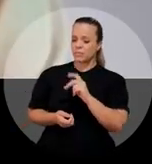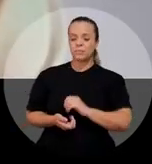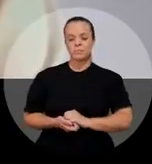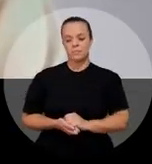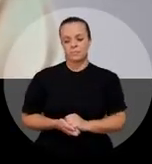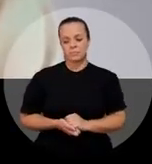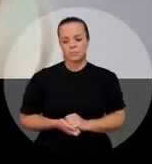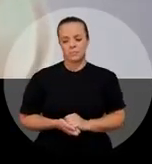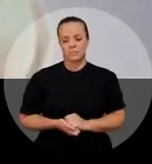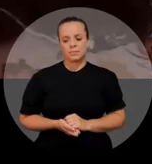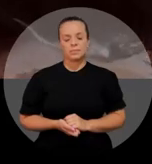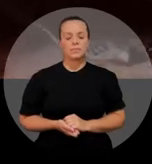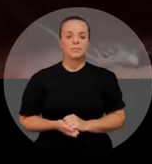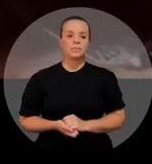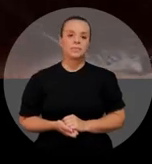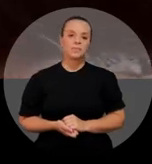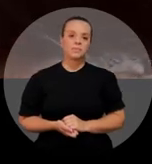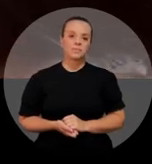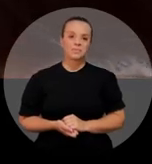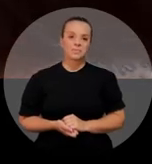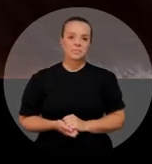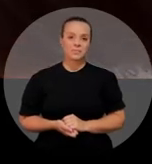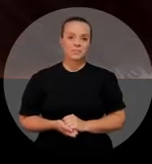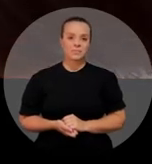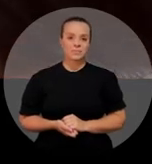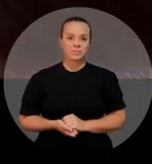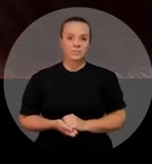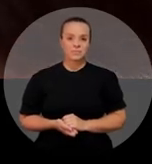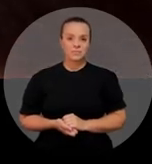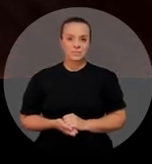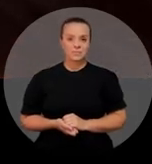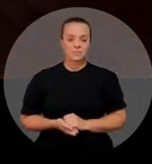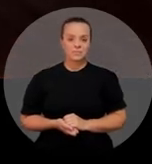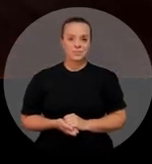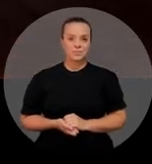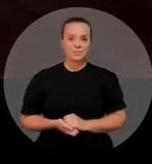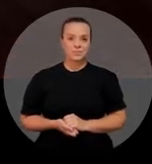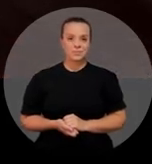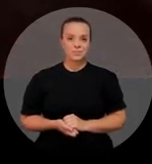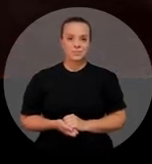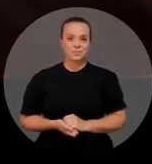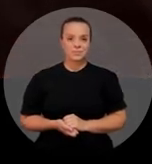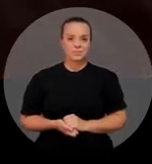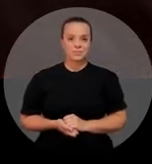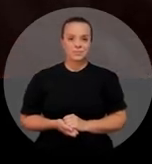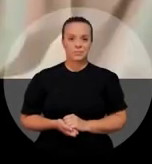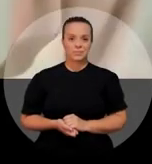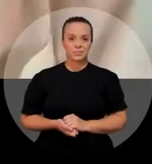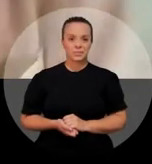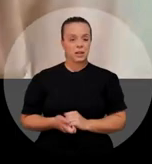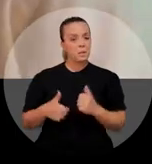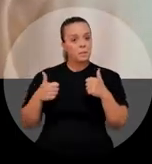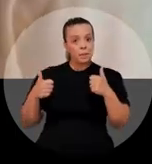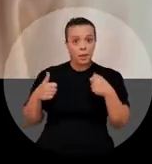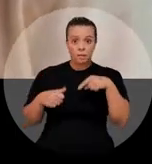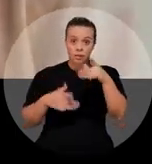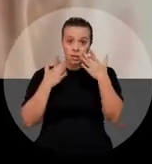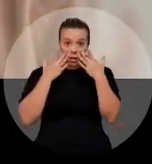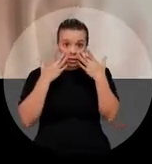Tá. Vem aí.